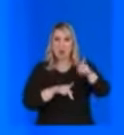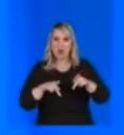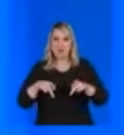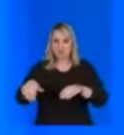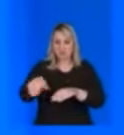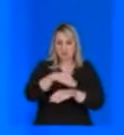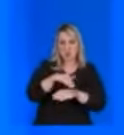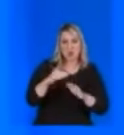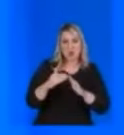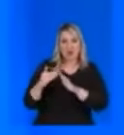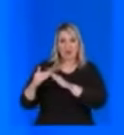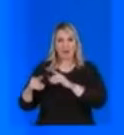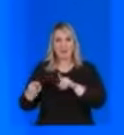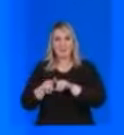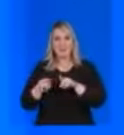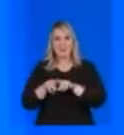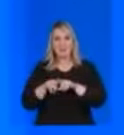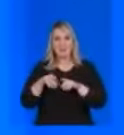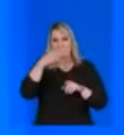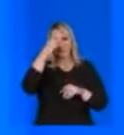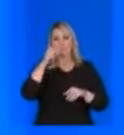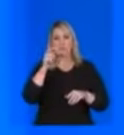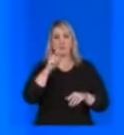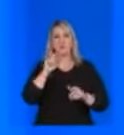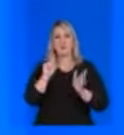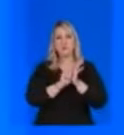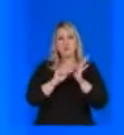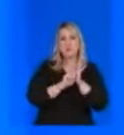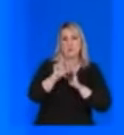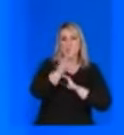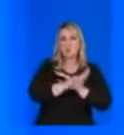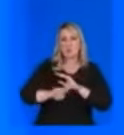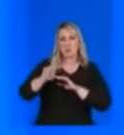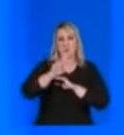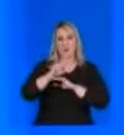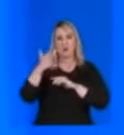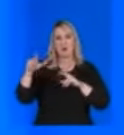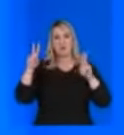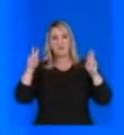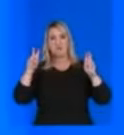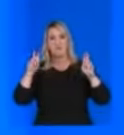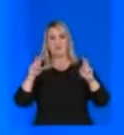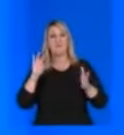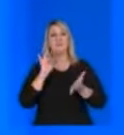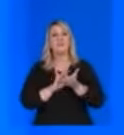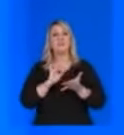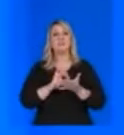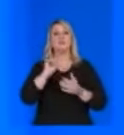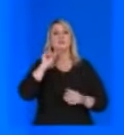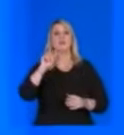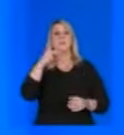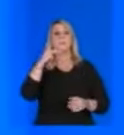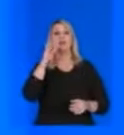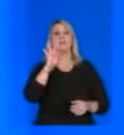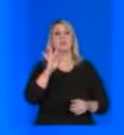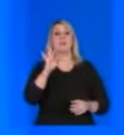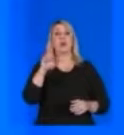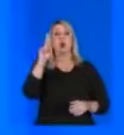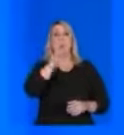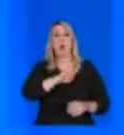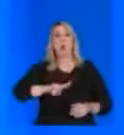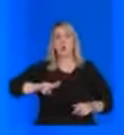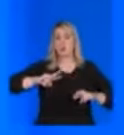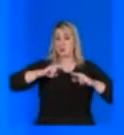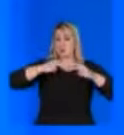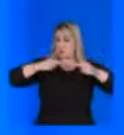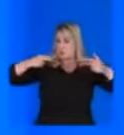rua e também as pessoas com dependência química e outra questão Jandira a verdade é que o PT aparelhou o Brasil